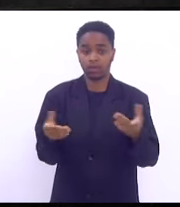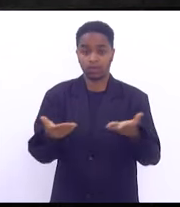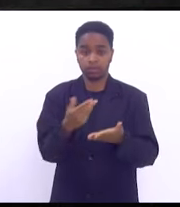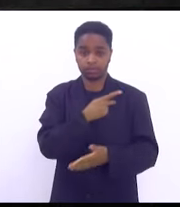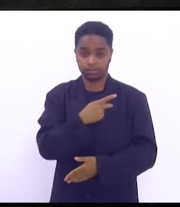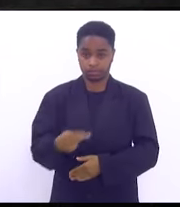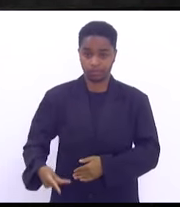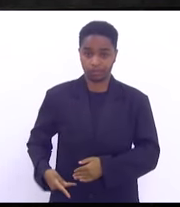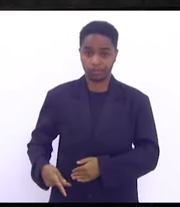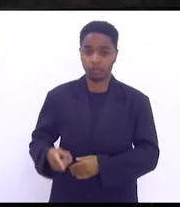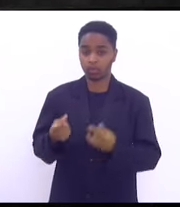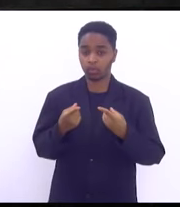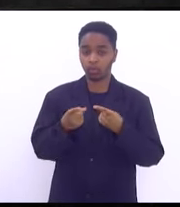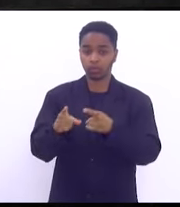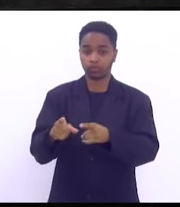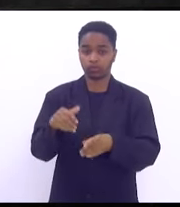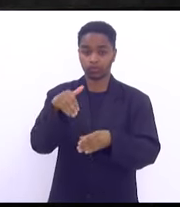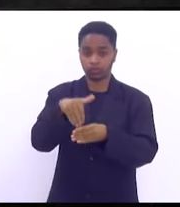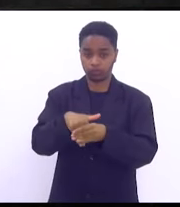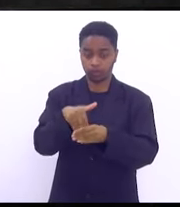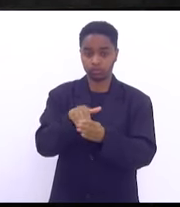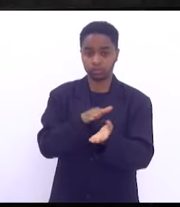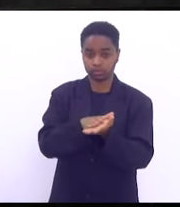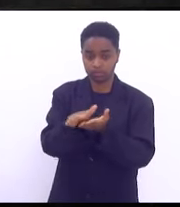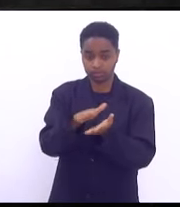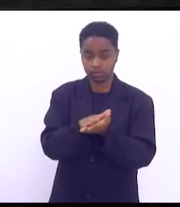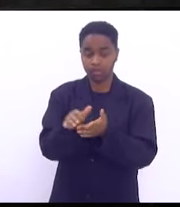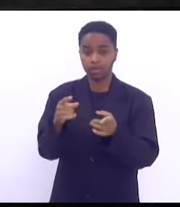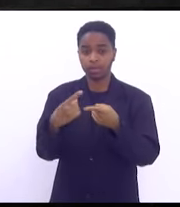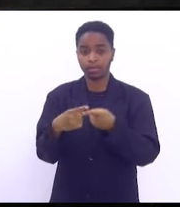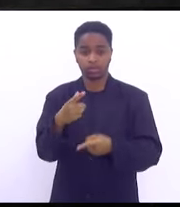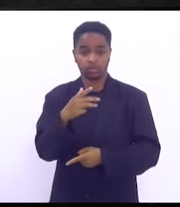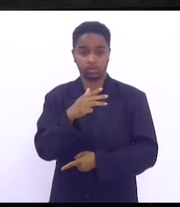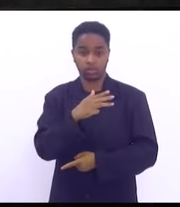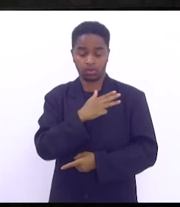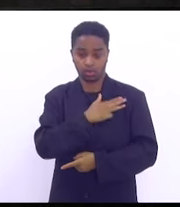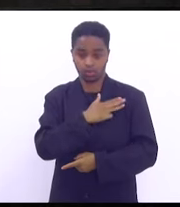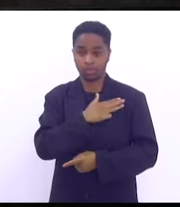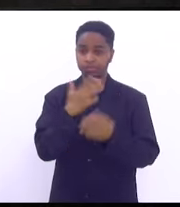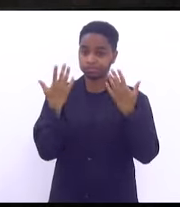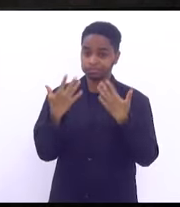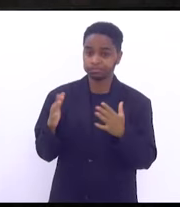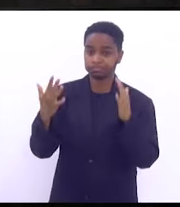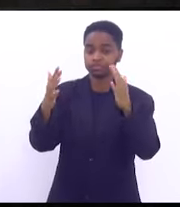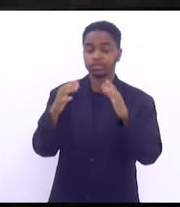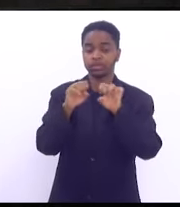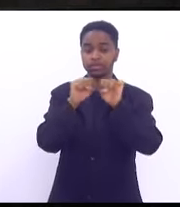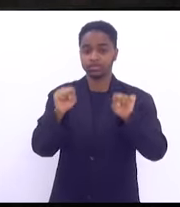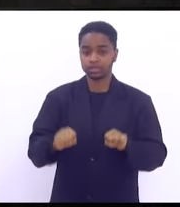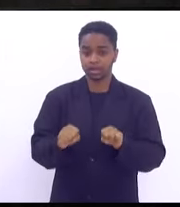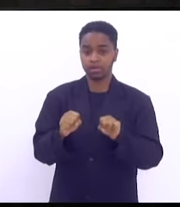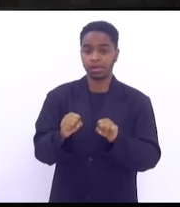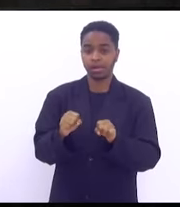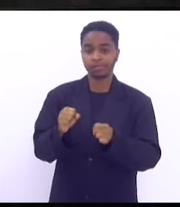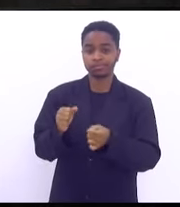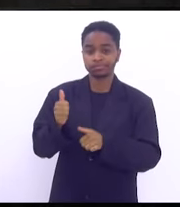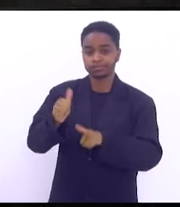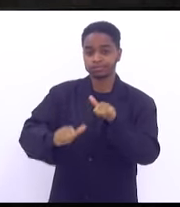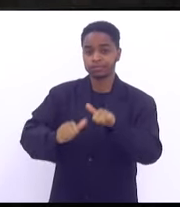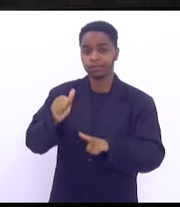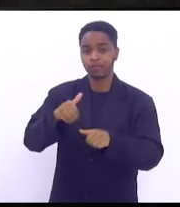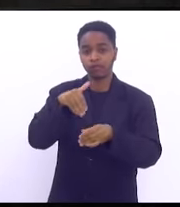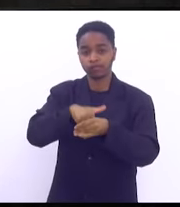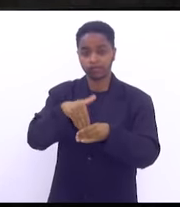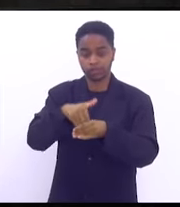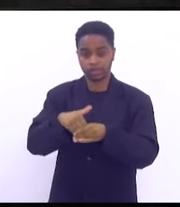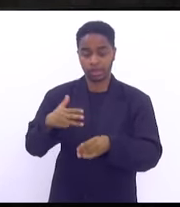o voto impresso. Lula elogiou o sistema de apuração da Argentina. E vocês sabem como é que foi?